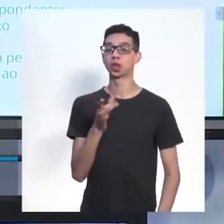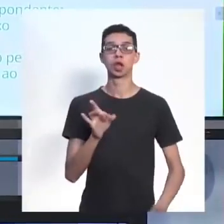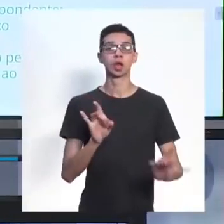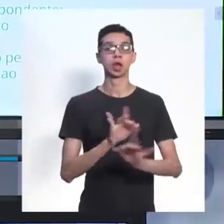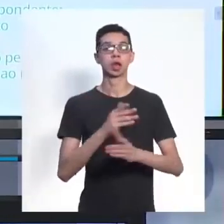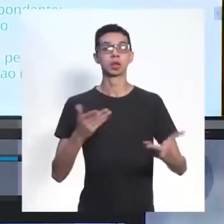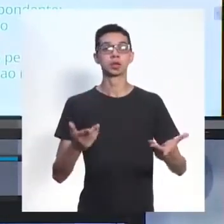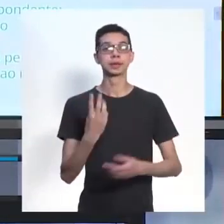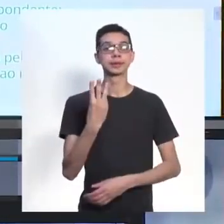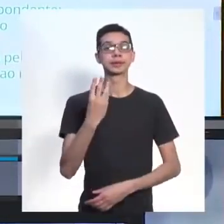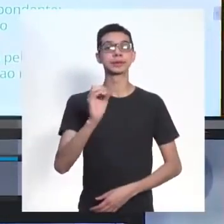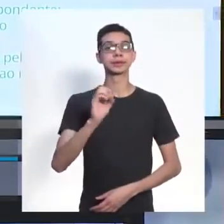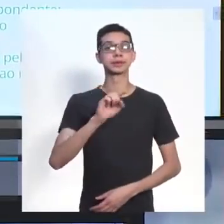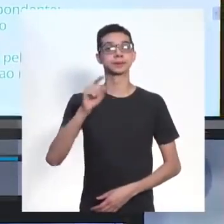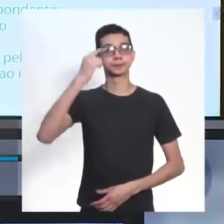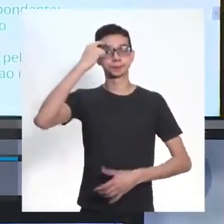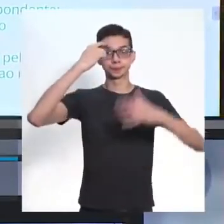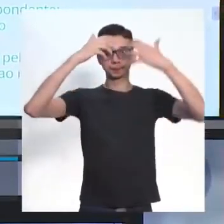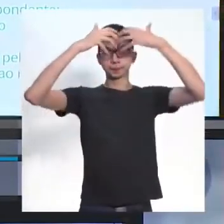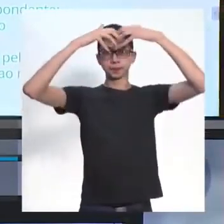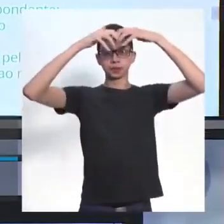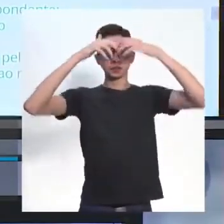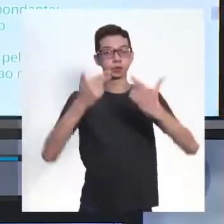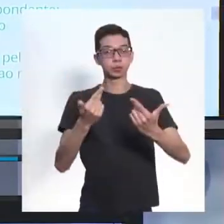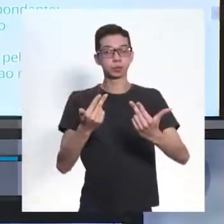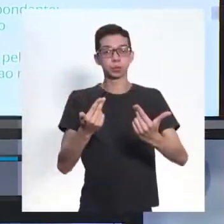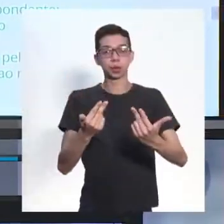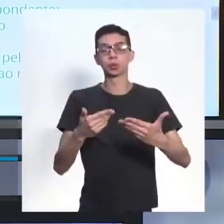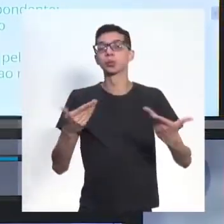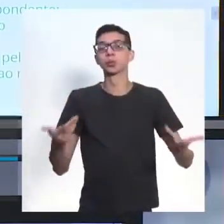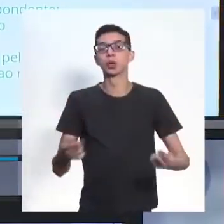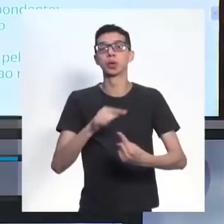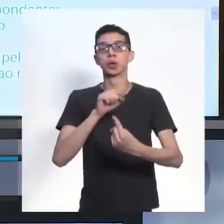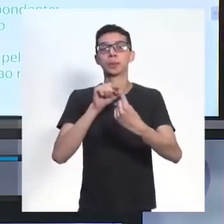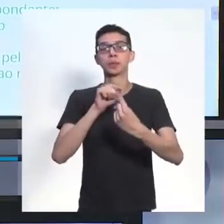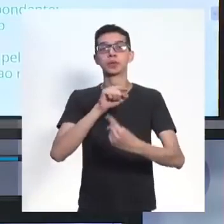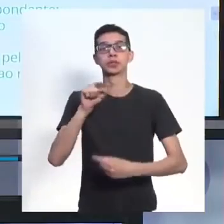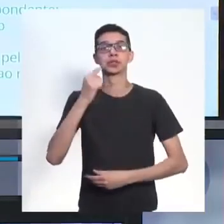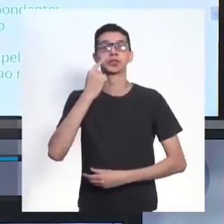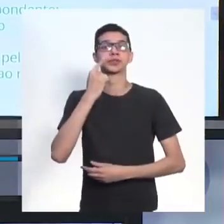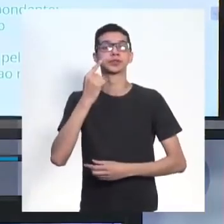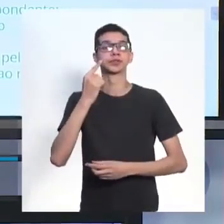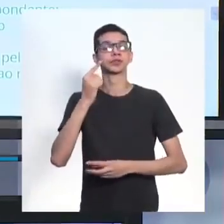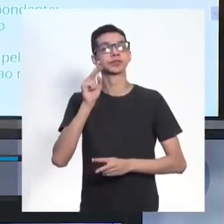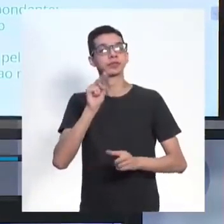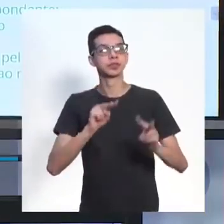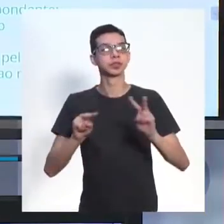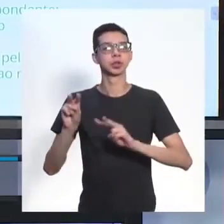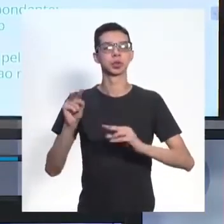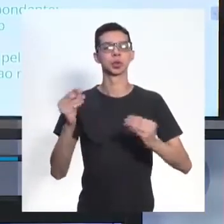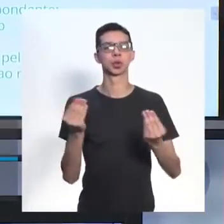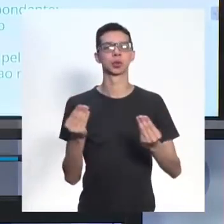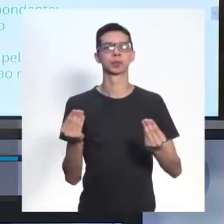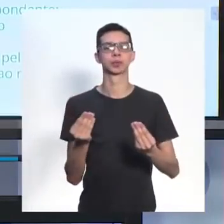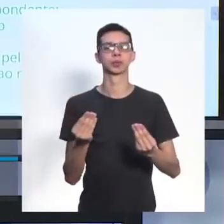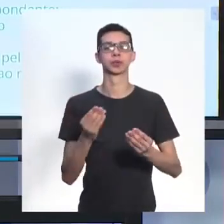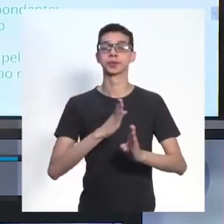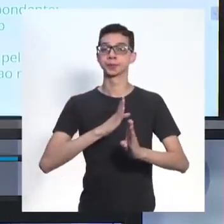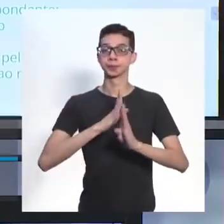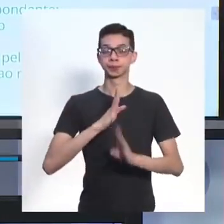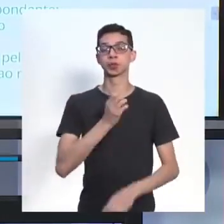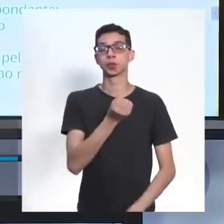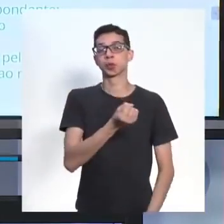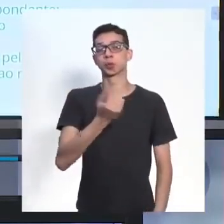você pensar nessa forma. Qual que é o objetivo ali, o que a gente pode elencar quanto a isso? Identifique o valor, né, Ale? A gente não